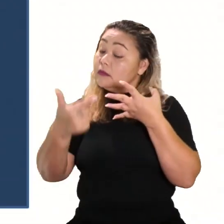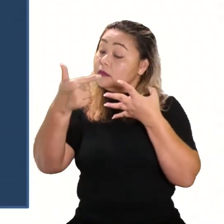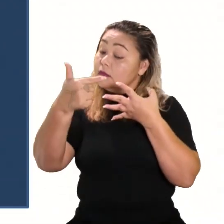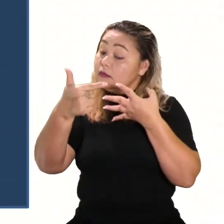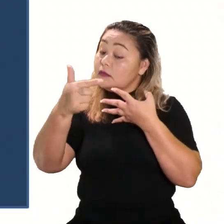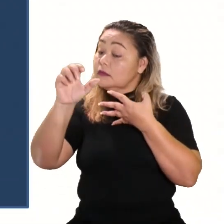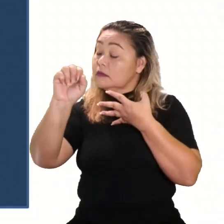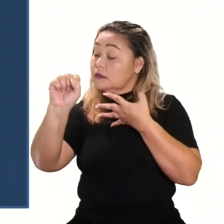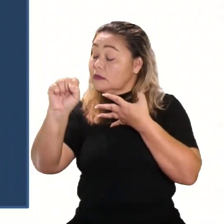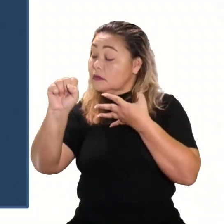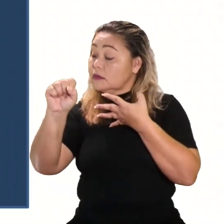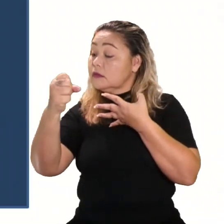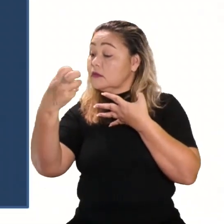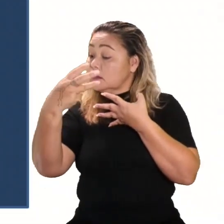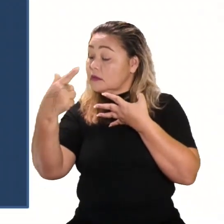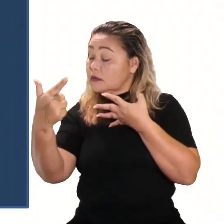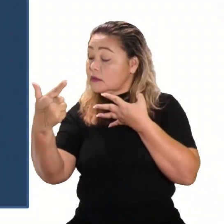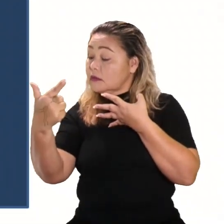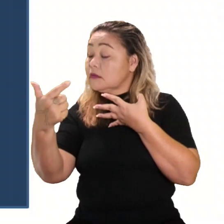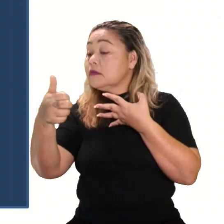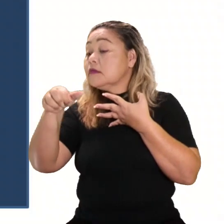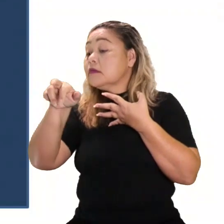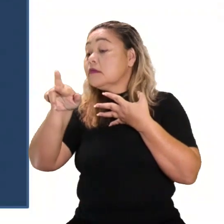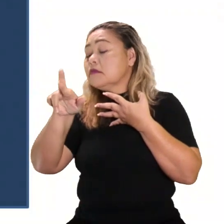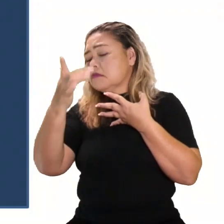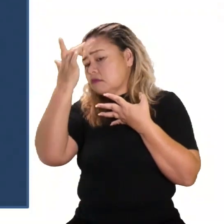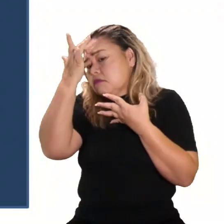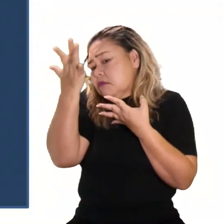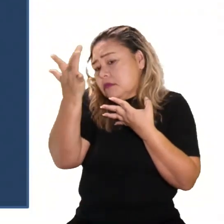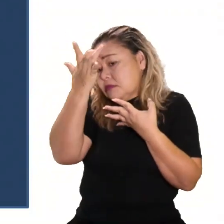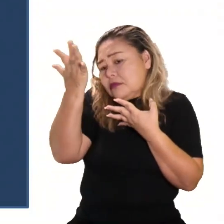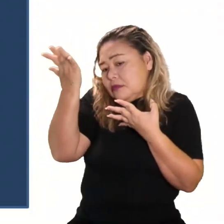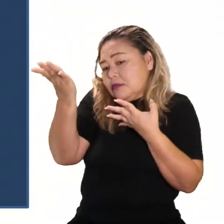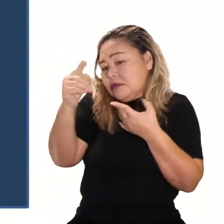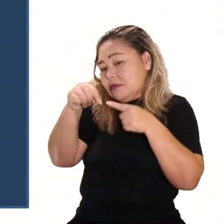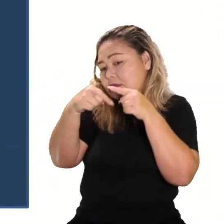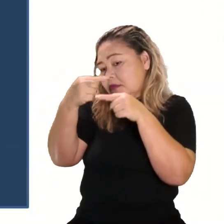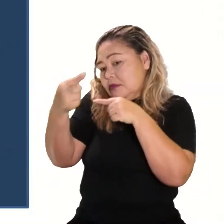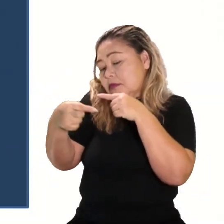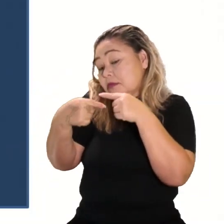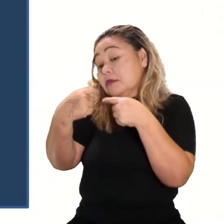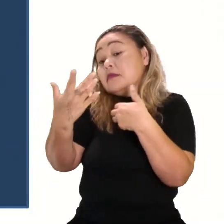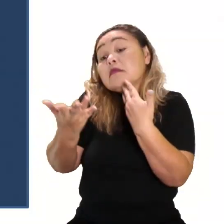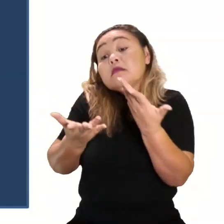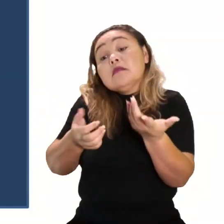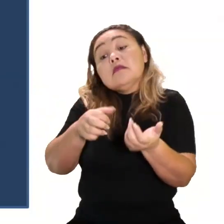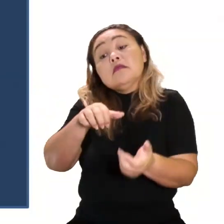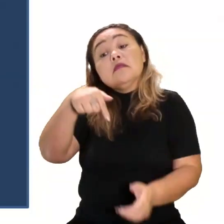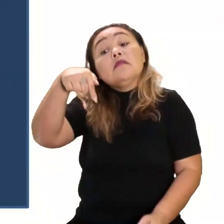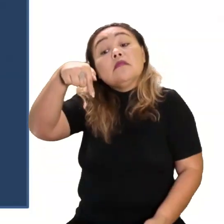2, 8, 32. Ah, tá fácil também, né? Qual é a razão? Qual é a razão?